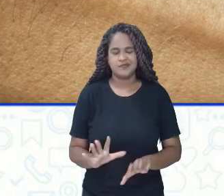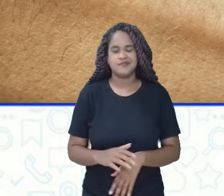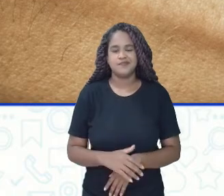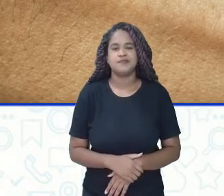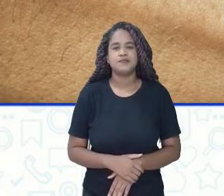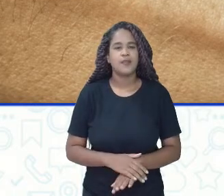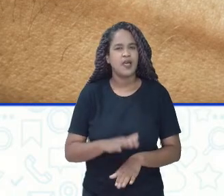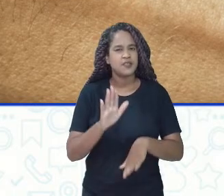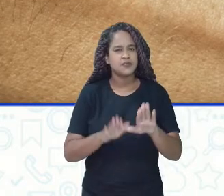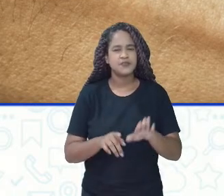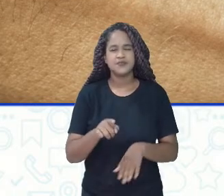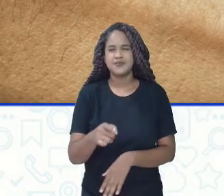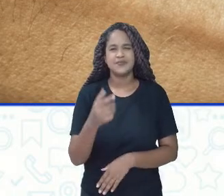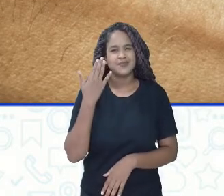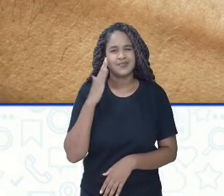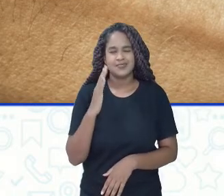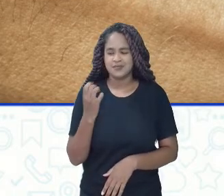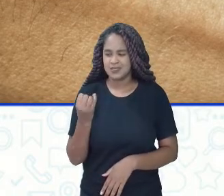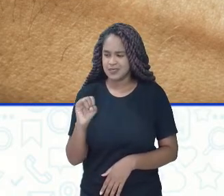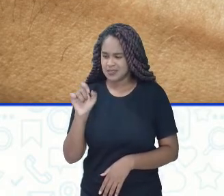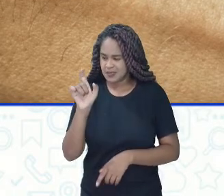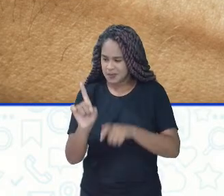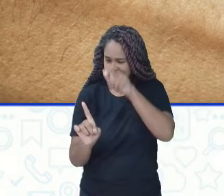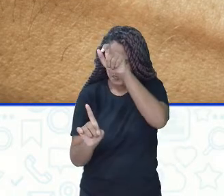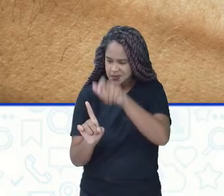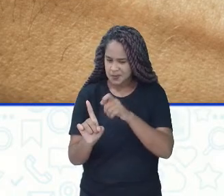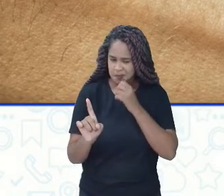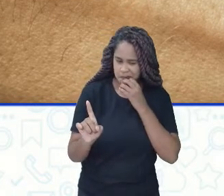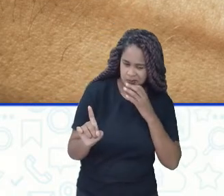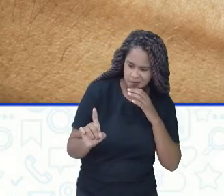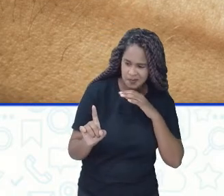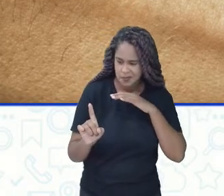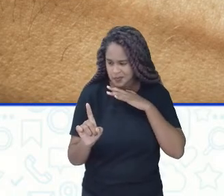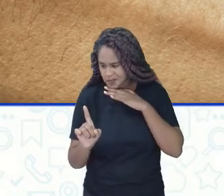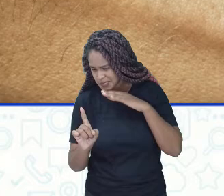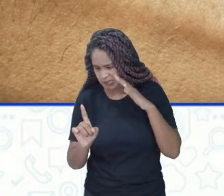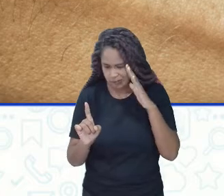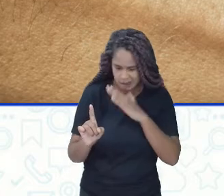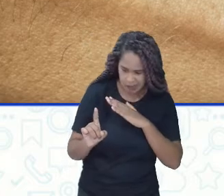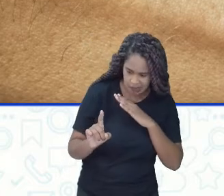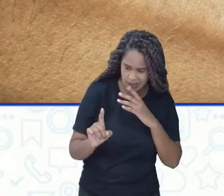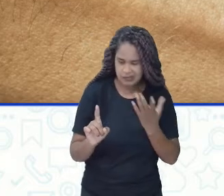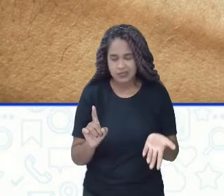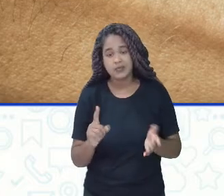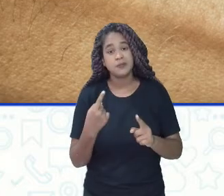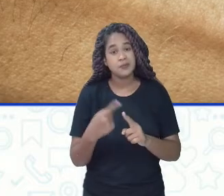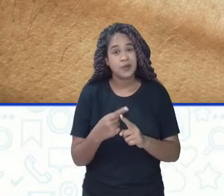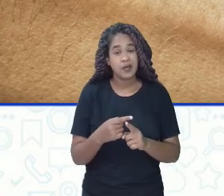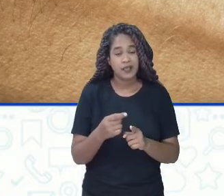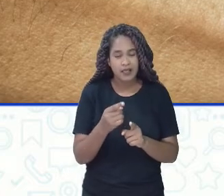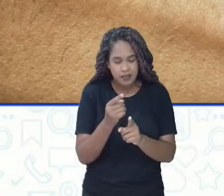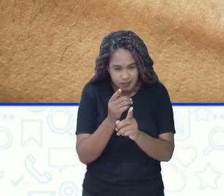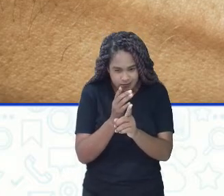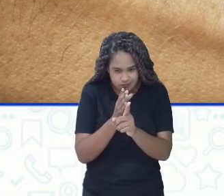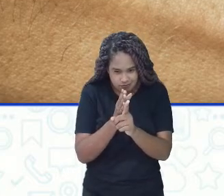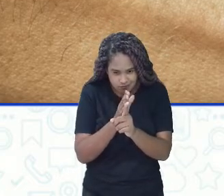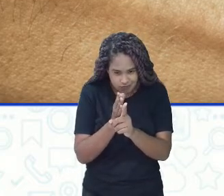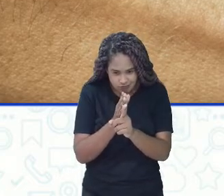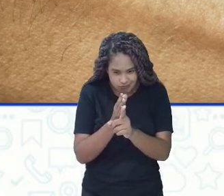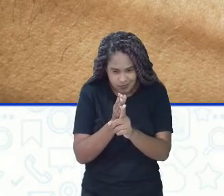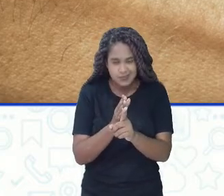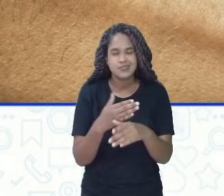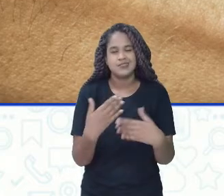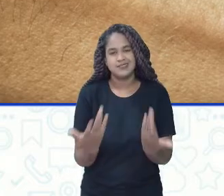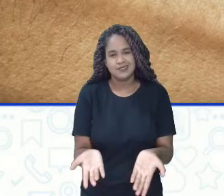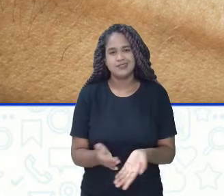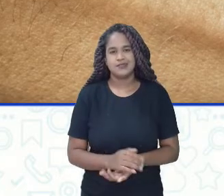que você não sabe quem é bom, quem é ruim, justamente porque as histórias estão nesse limiar, nesse encontro. A ficção científica